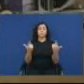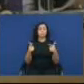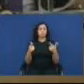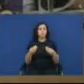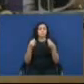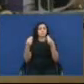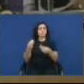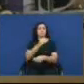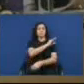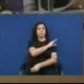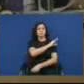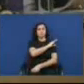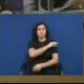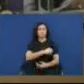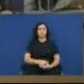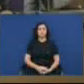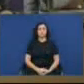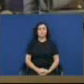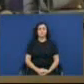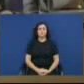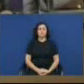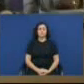não havendo, ao Executivo.